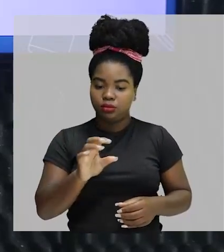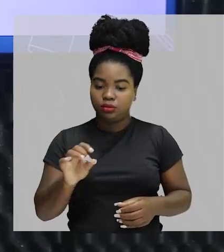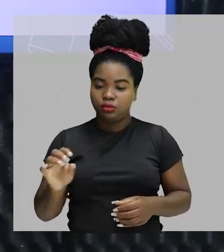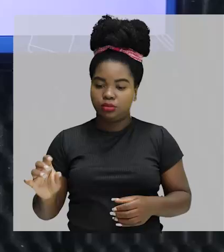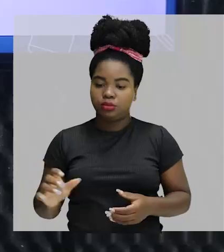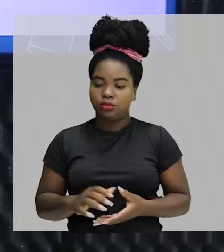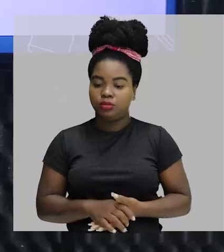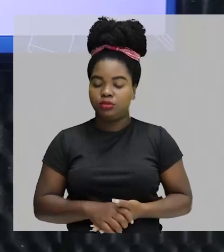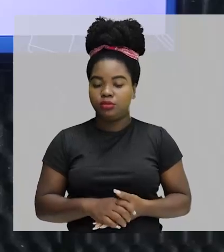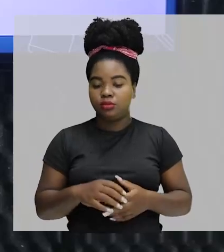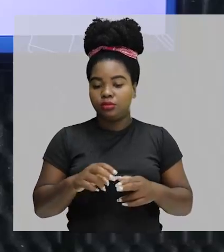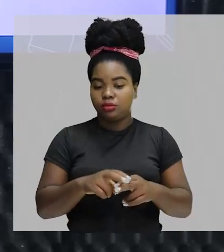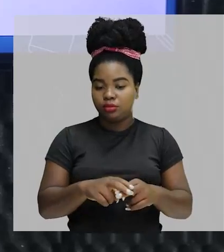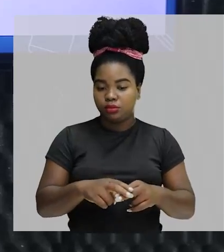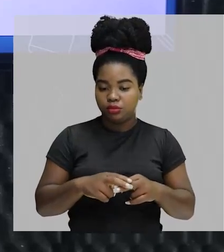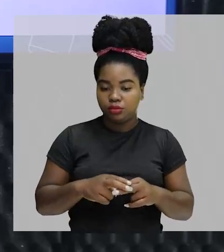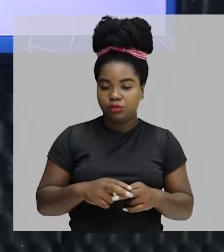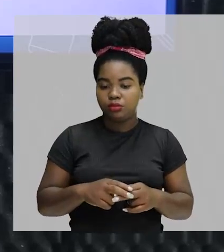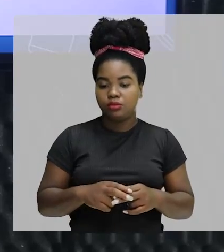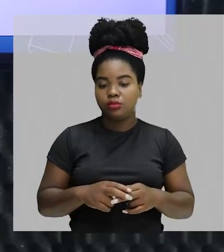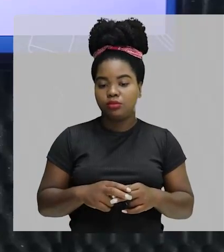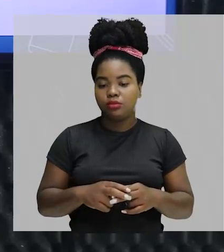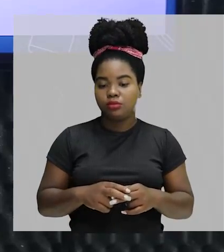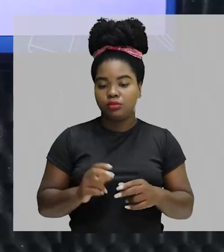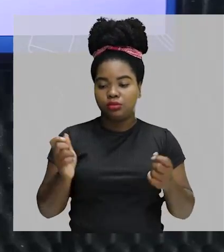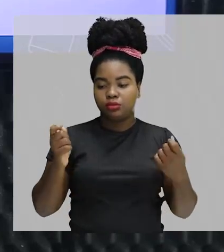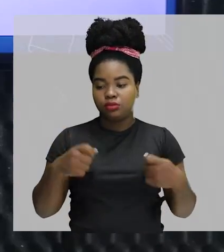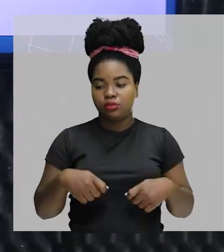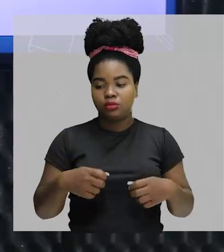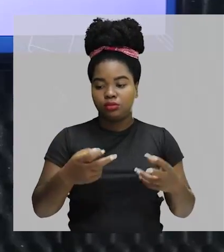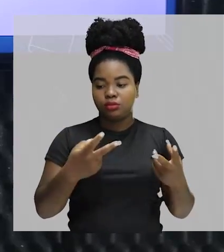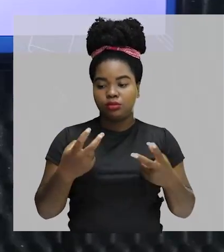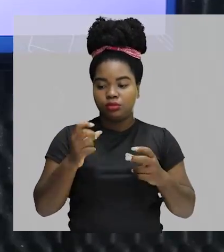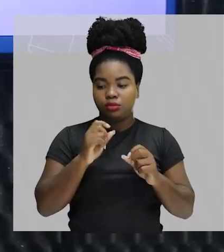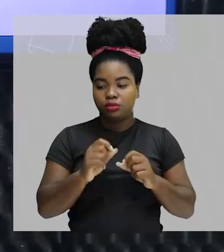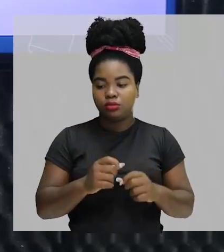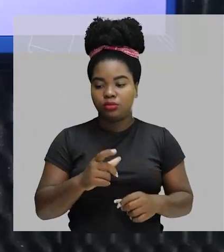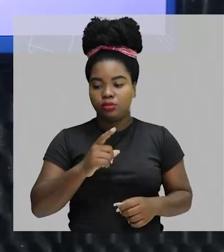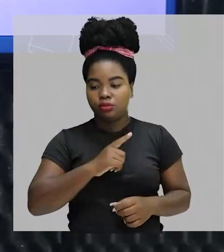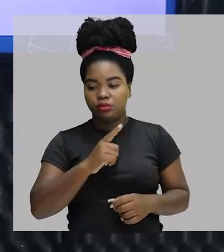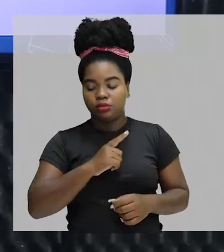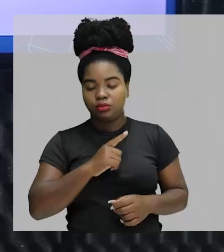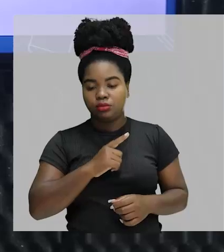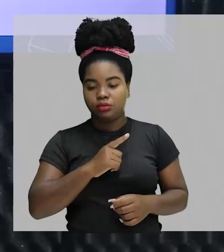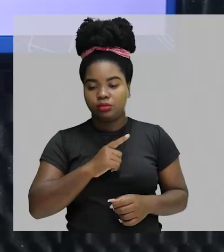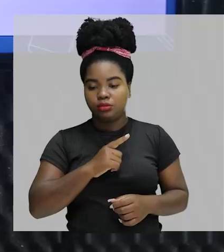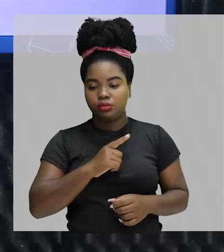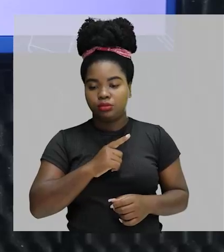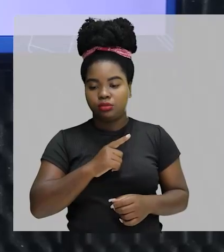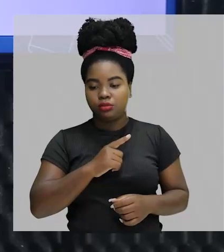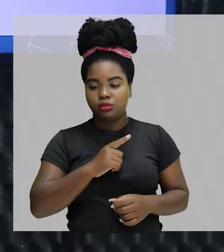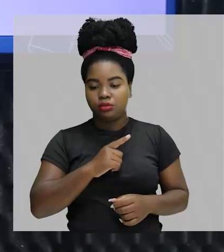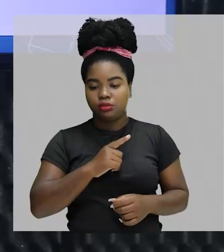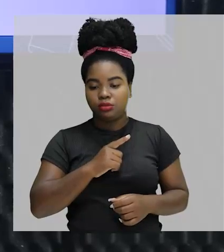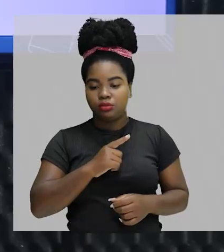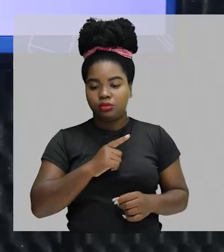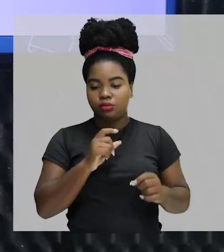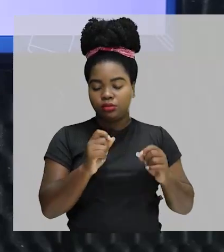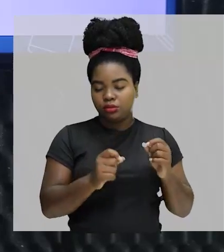dela. E é por isso, né, que a gente pode afirmar que existe realmente